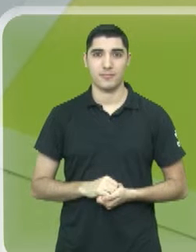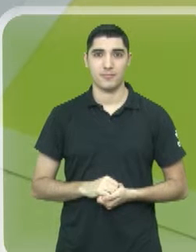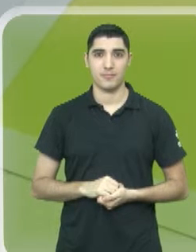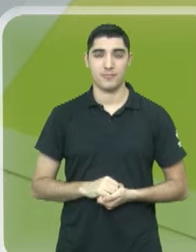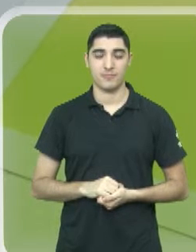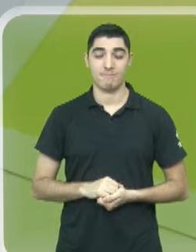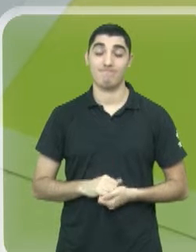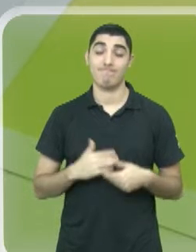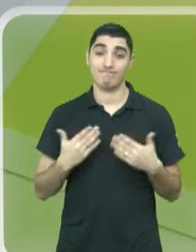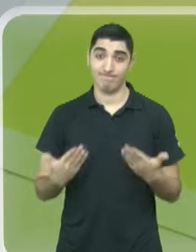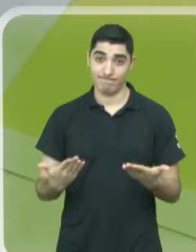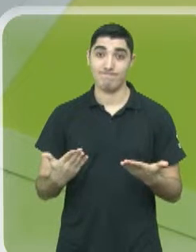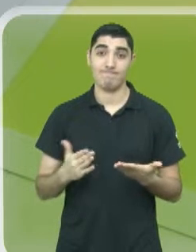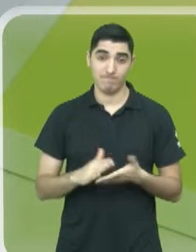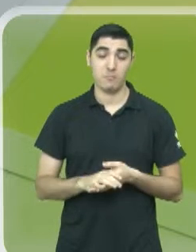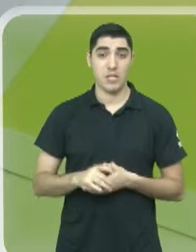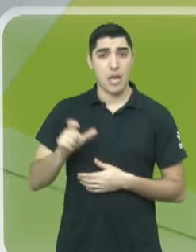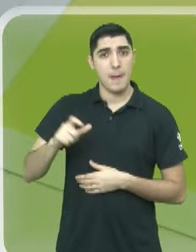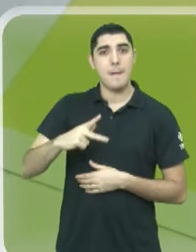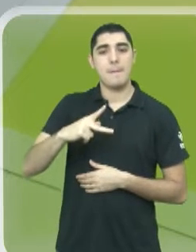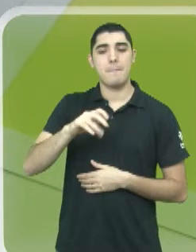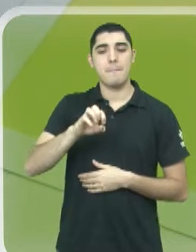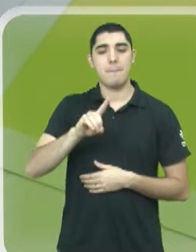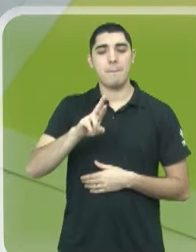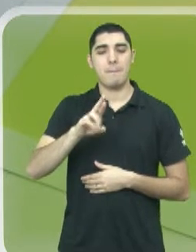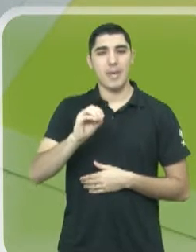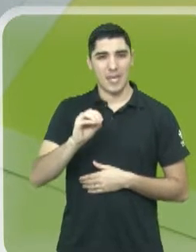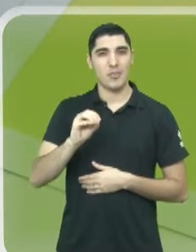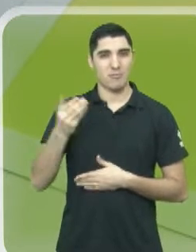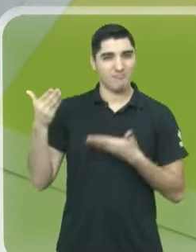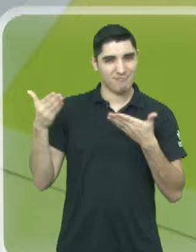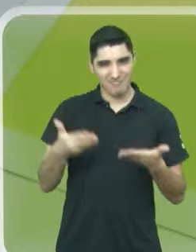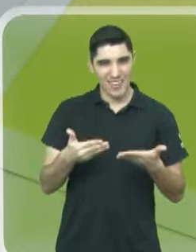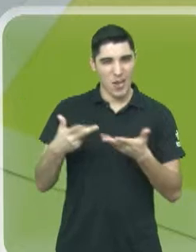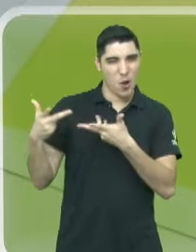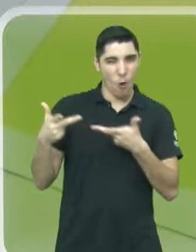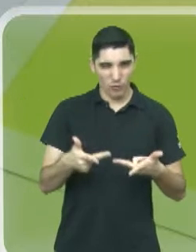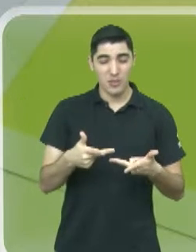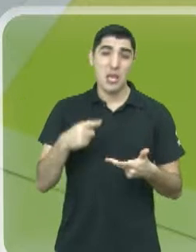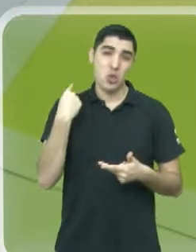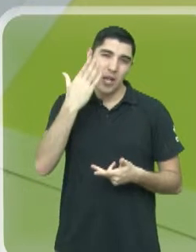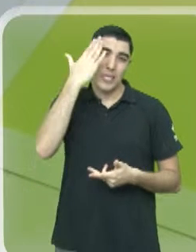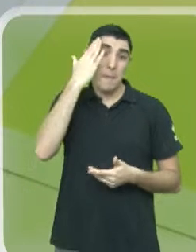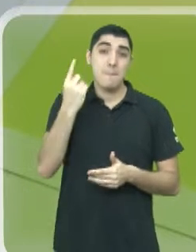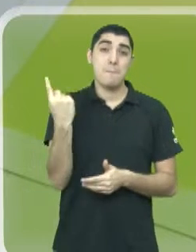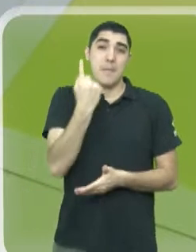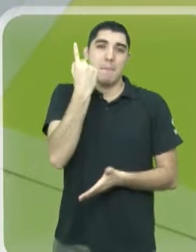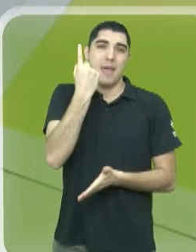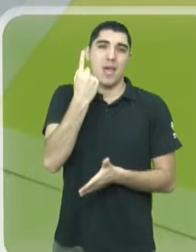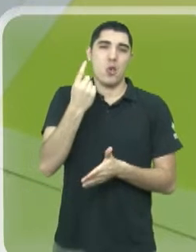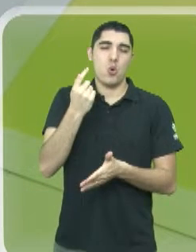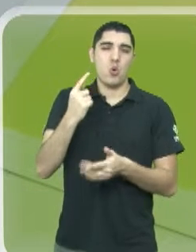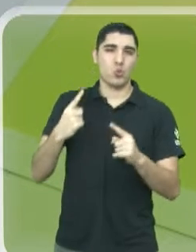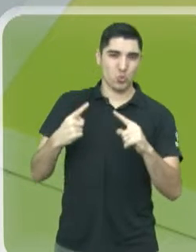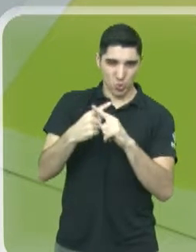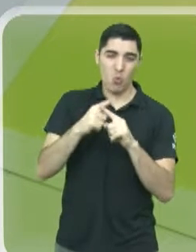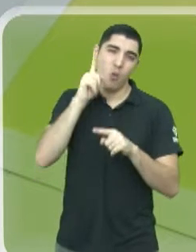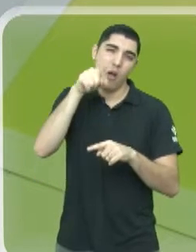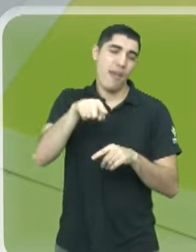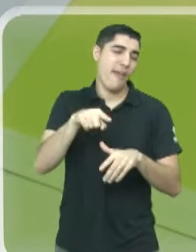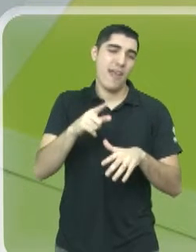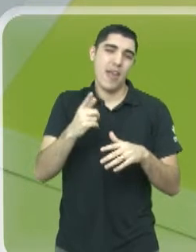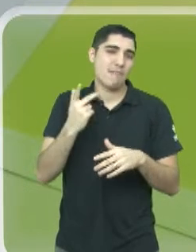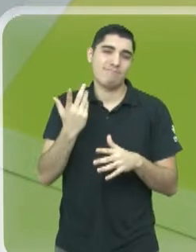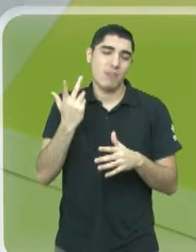Pois é, Paulo, a gente teve o Pedro aqui conversando com a gente sabe que jogo de estreia é um jogo à parte, né? Tanto para o Bauru quanto para o